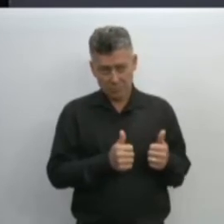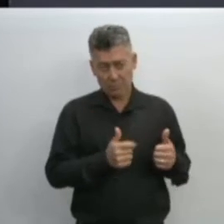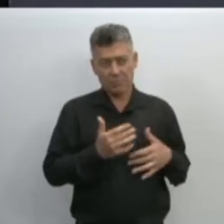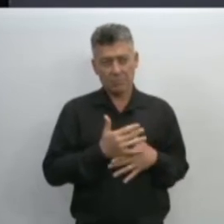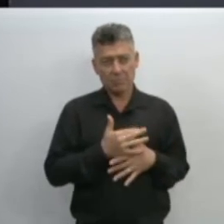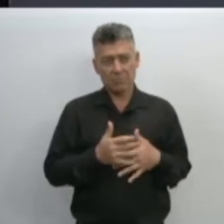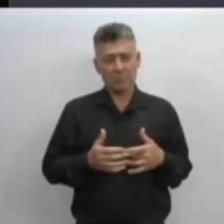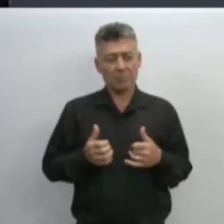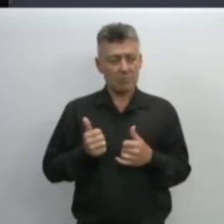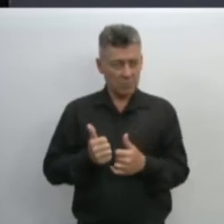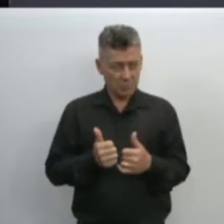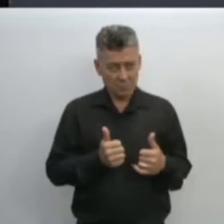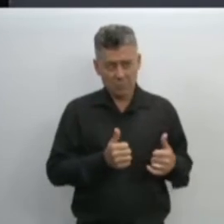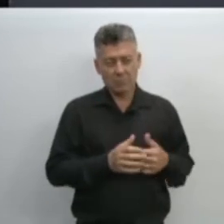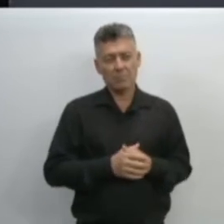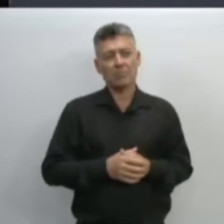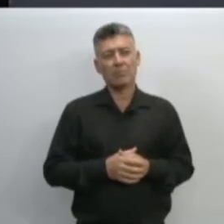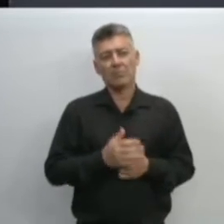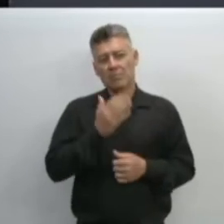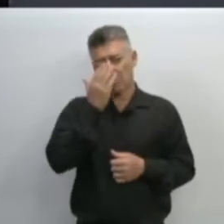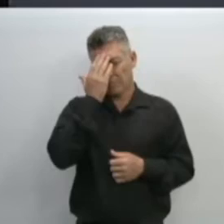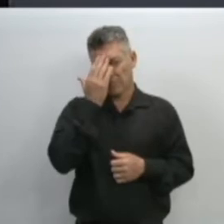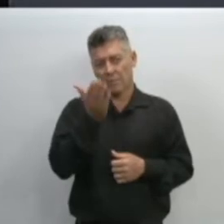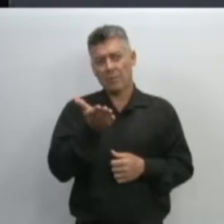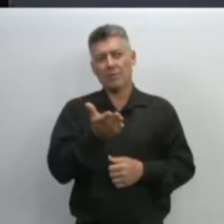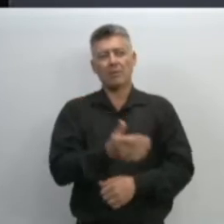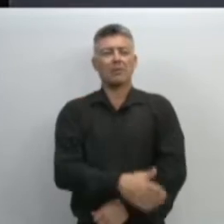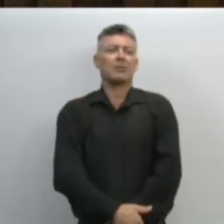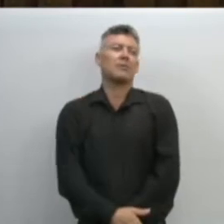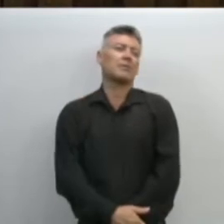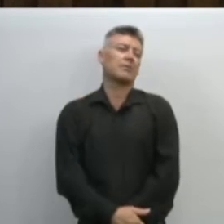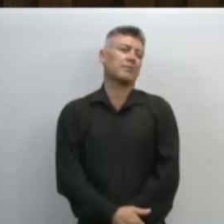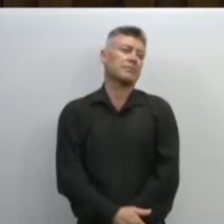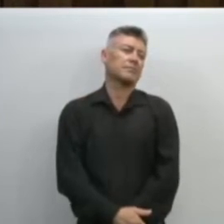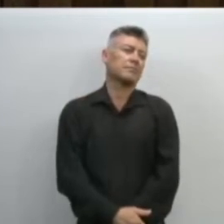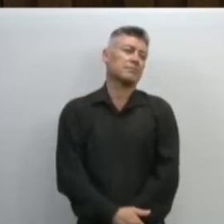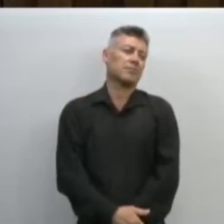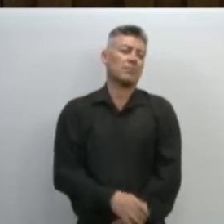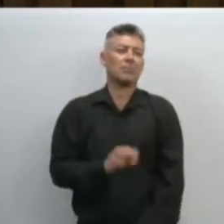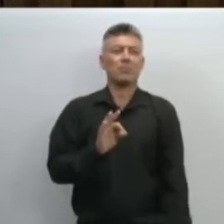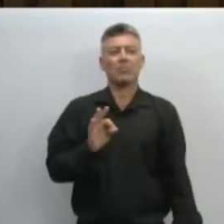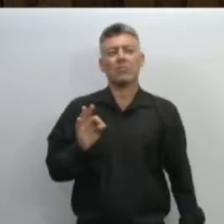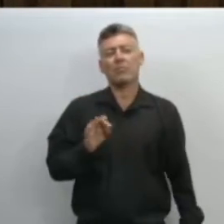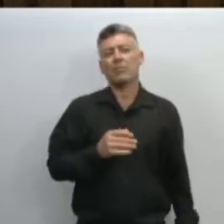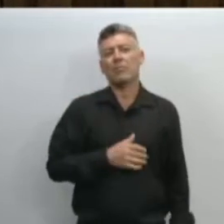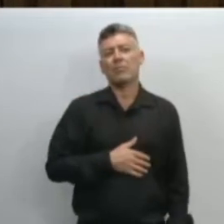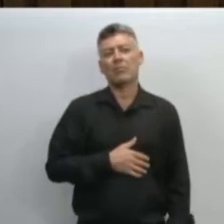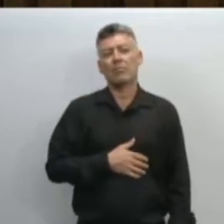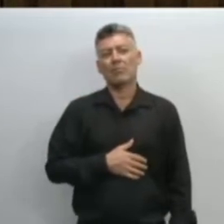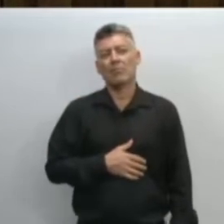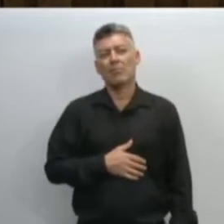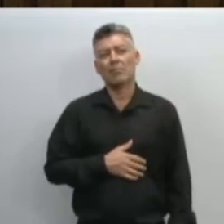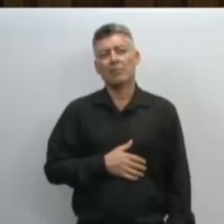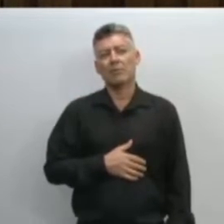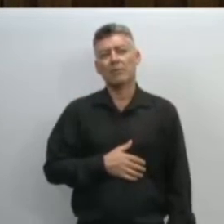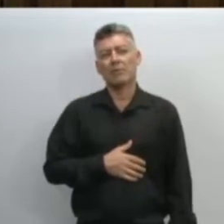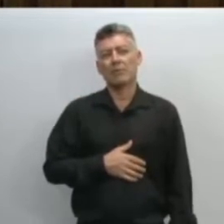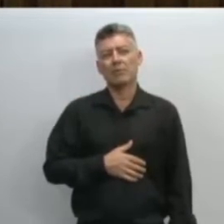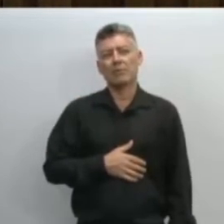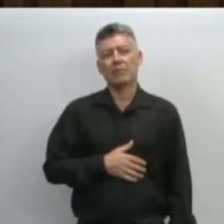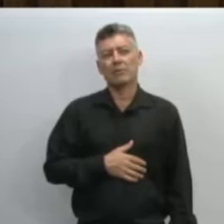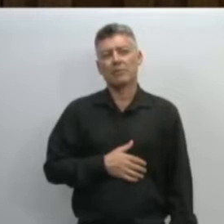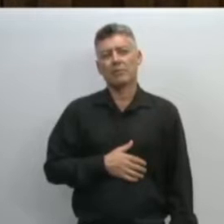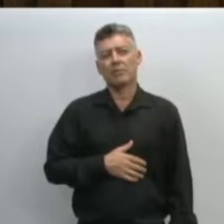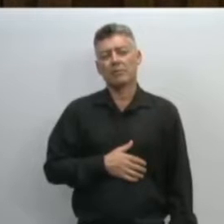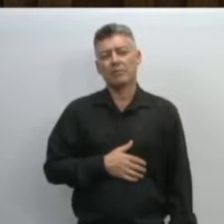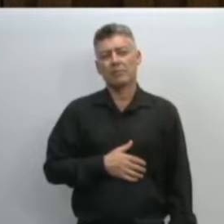um em seu segmento. Muito obrigado. Pela ordem, vereador Técio Tinoco. Questão de ordem, presidente. Faz dentro do meu projeto de Robson que eu estou